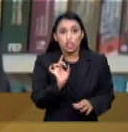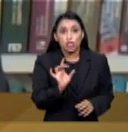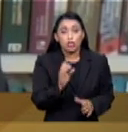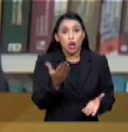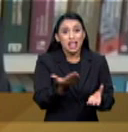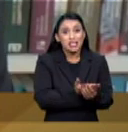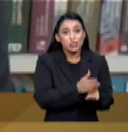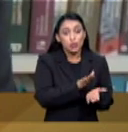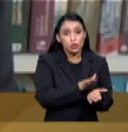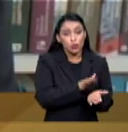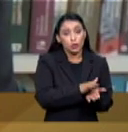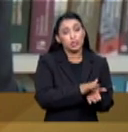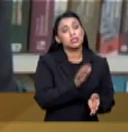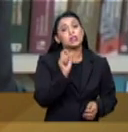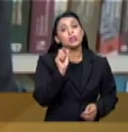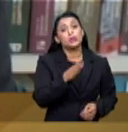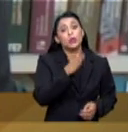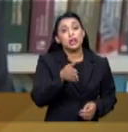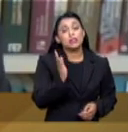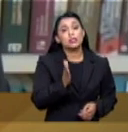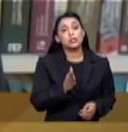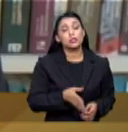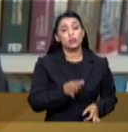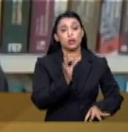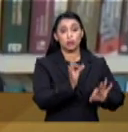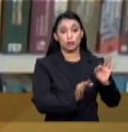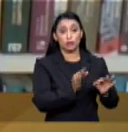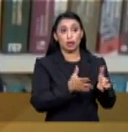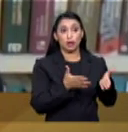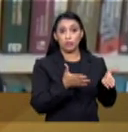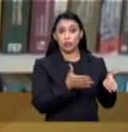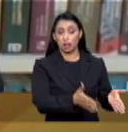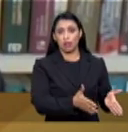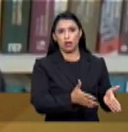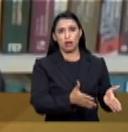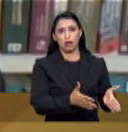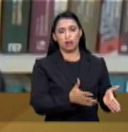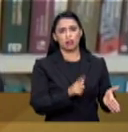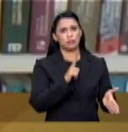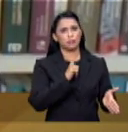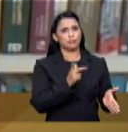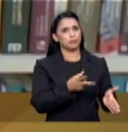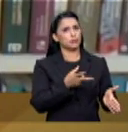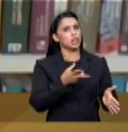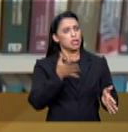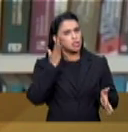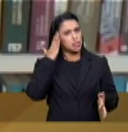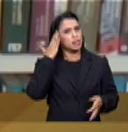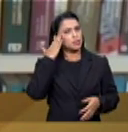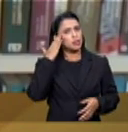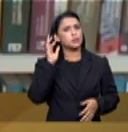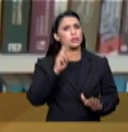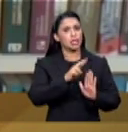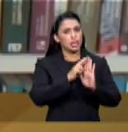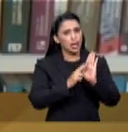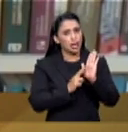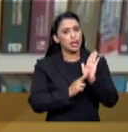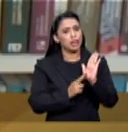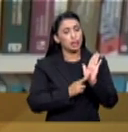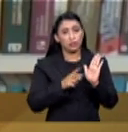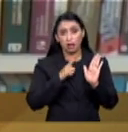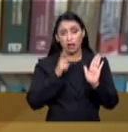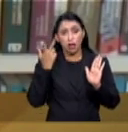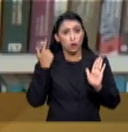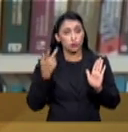ações decisórias de seus julgados não deve impressionar. Como é sabido, a regra prevê aquilo que é